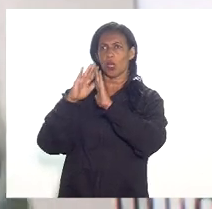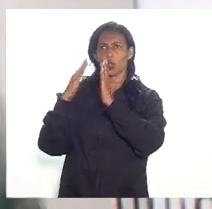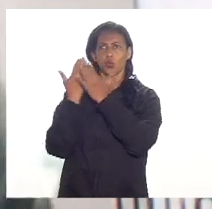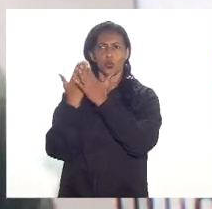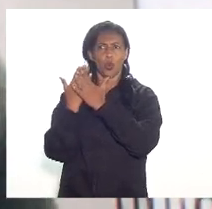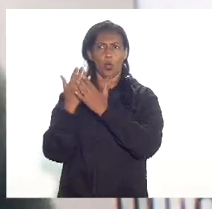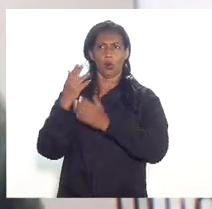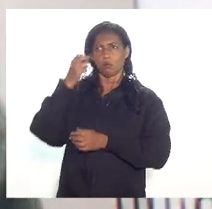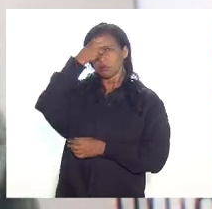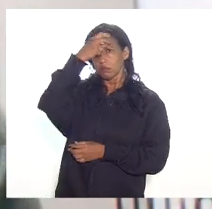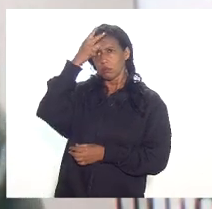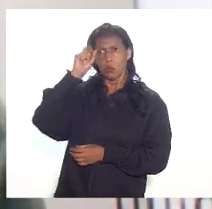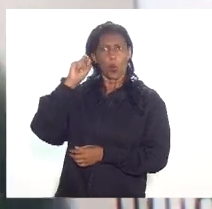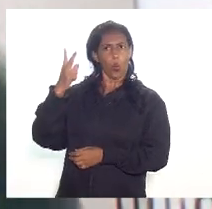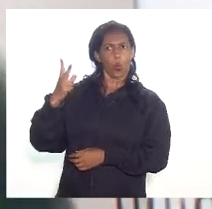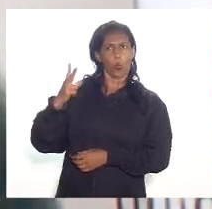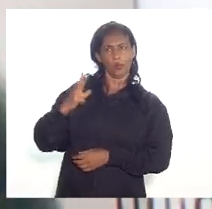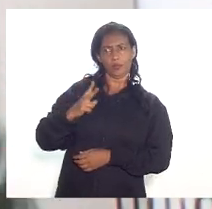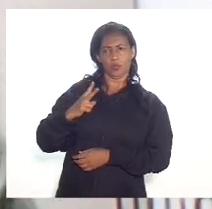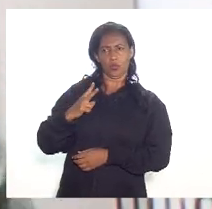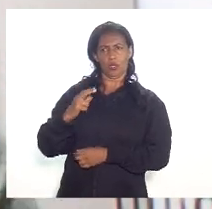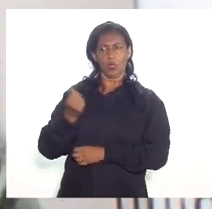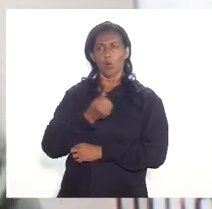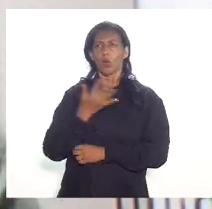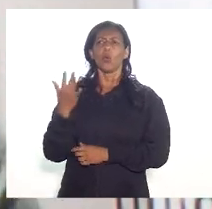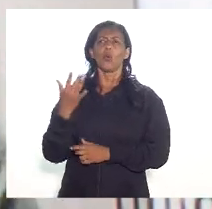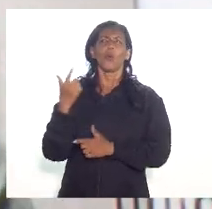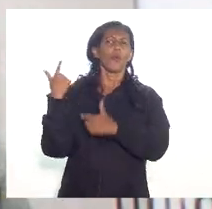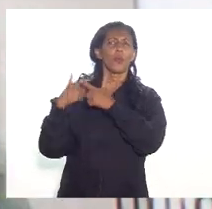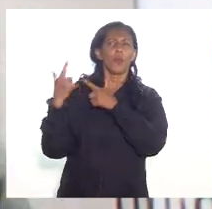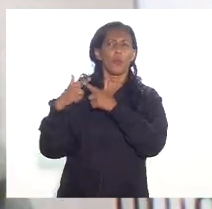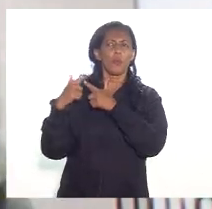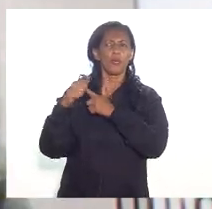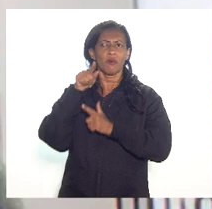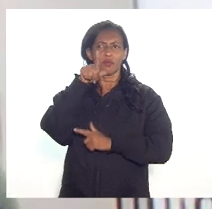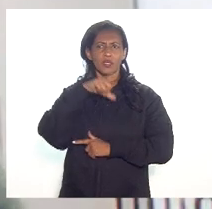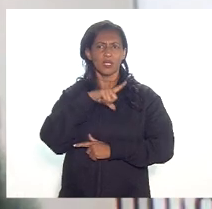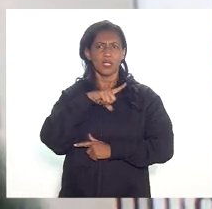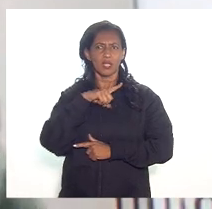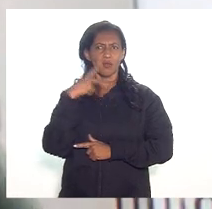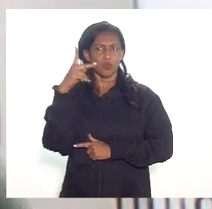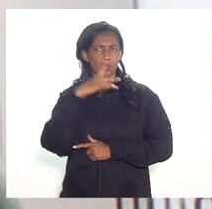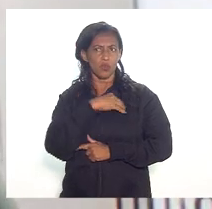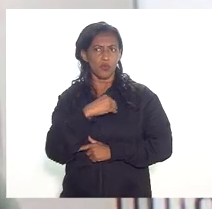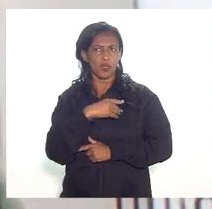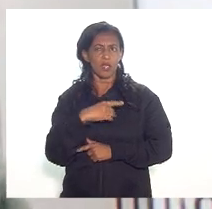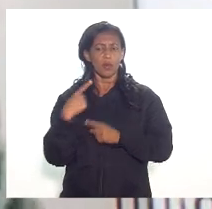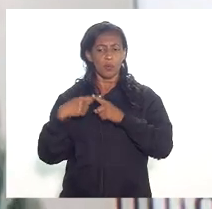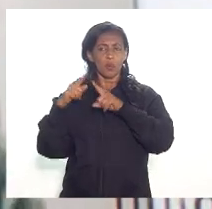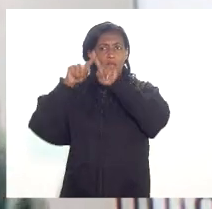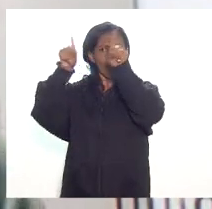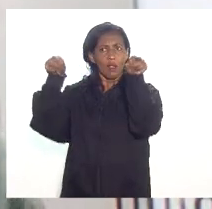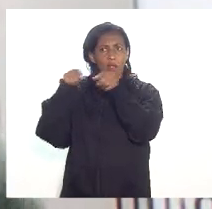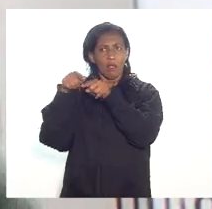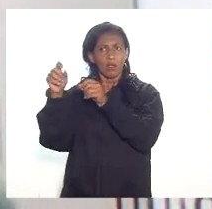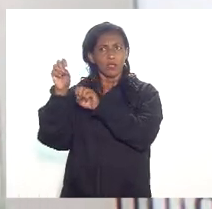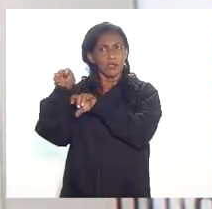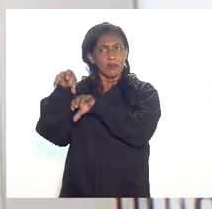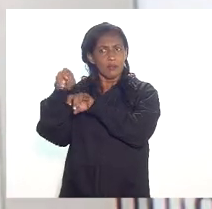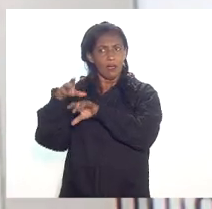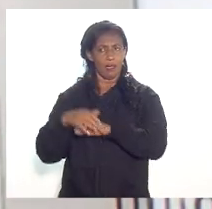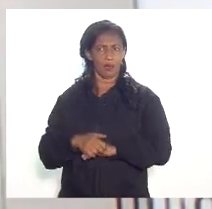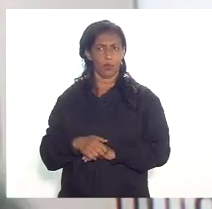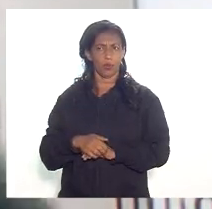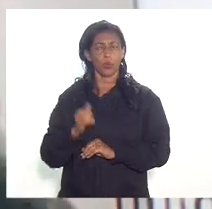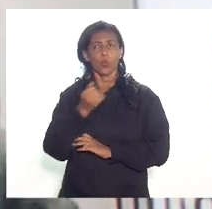quantas vezes o problema que você teve com seus filhos foi porque ele foi doutrinado em sala de aula quantas vezes você